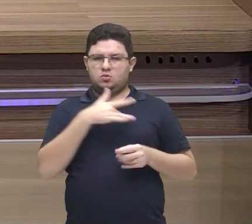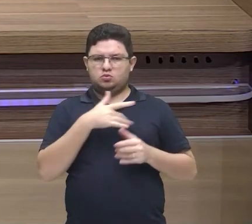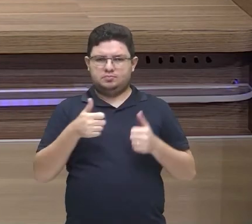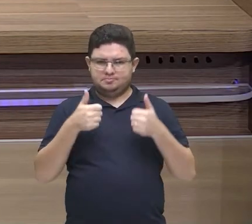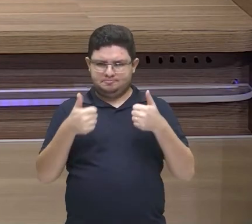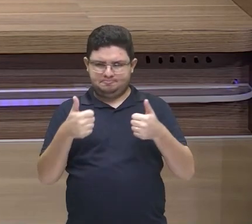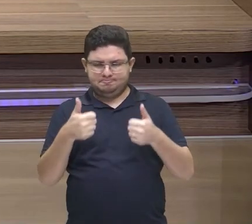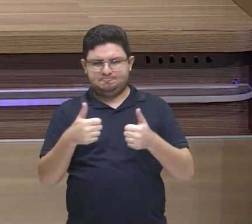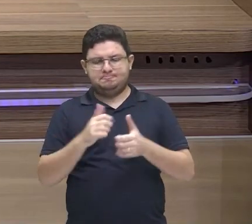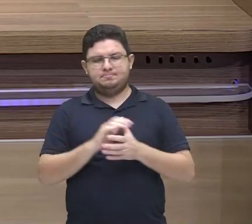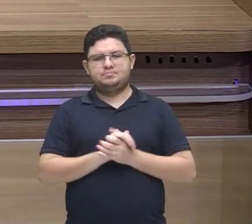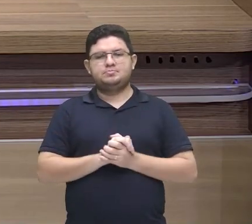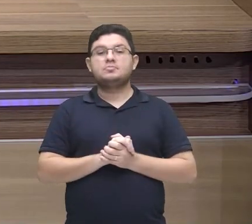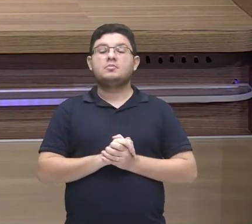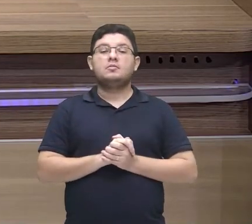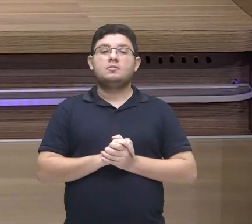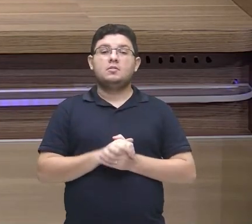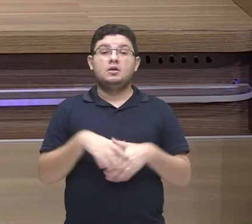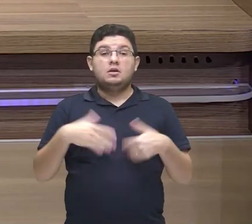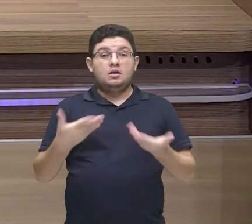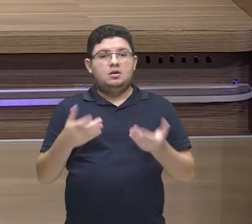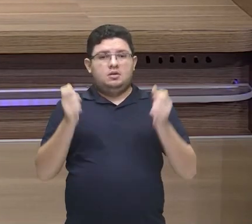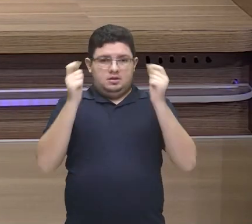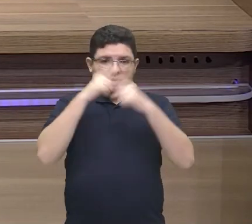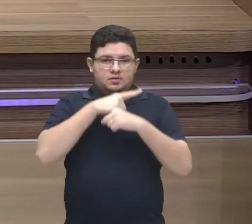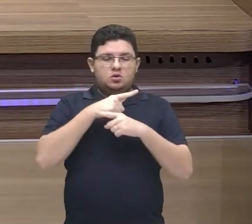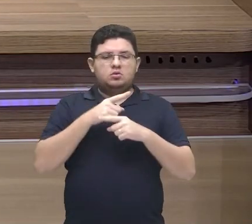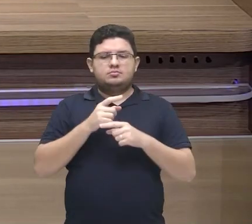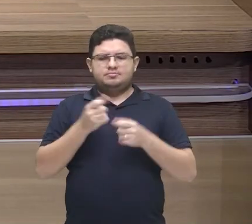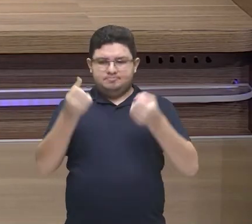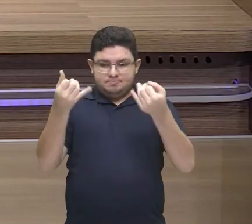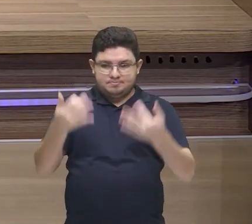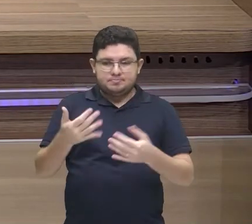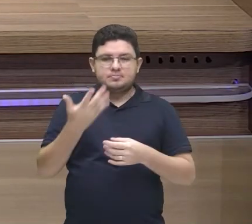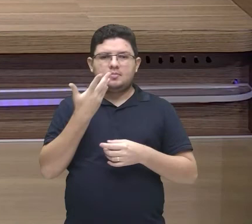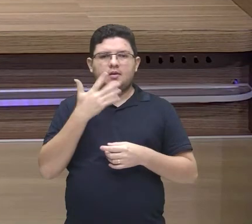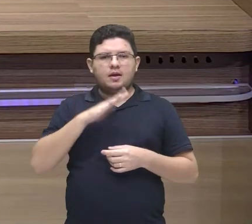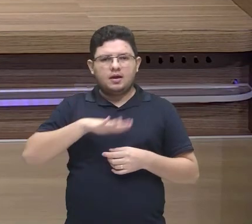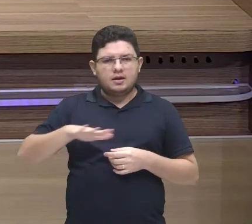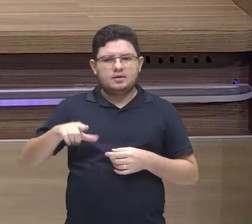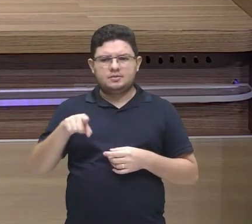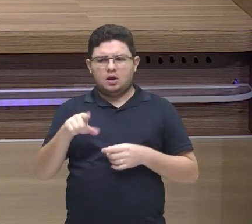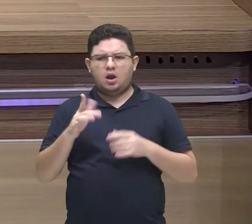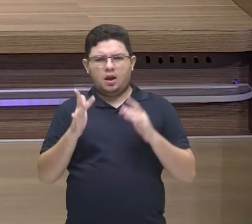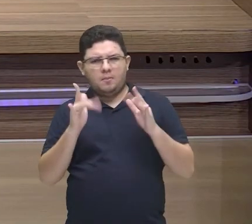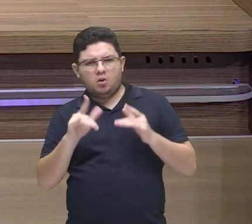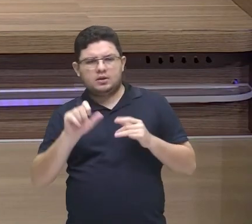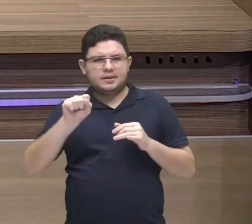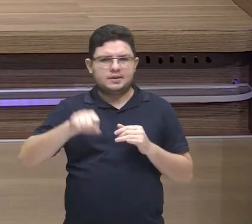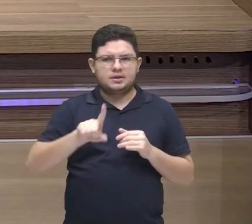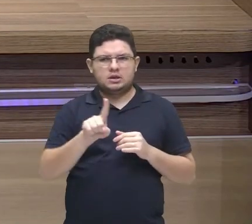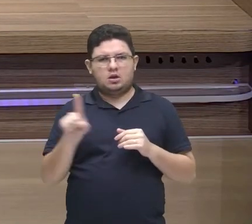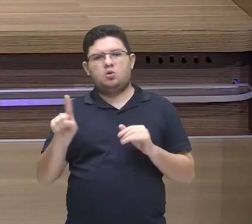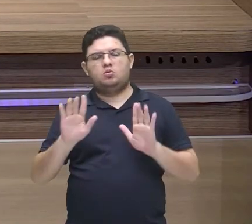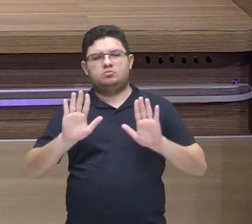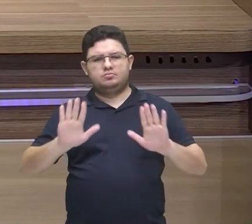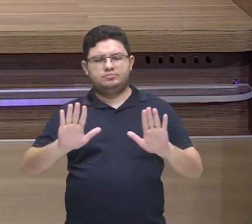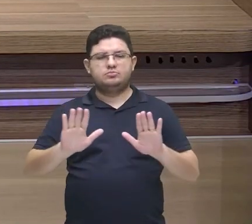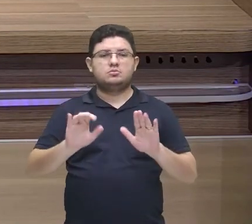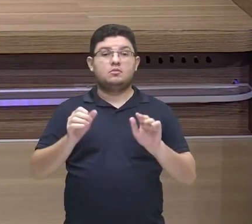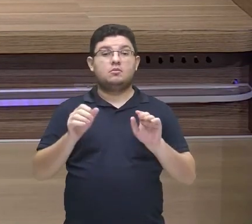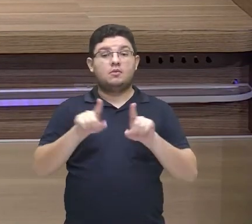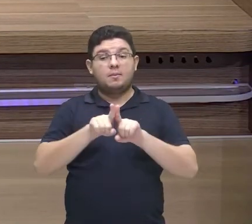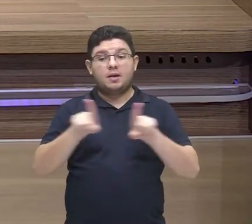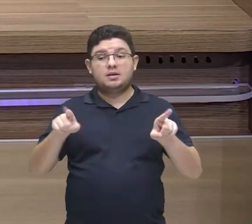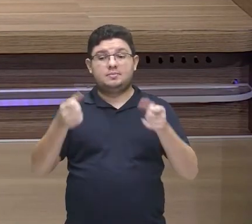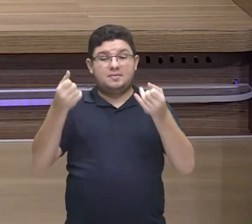lugar. Então, é muito difícil você dizer para uma criança só, não, está namorando, sim ou não. Né? Mas aí não, tem que fazer só o esclarecimento. Você